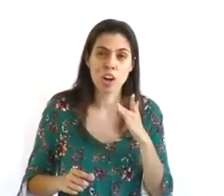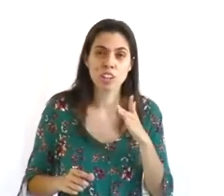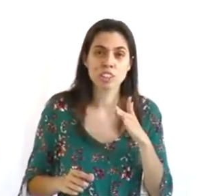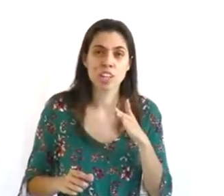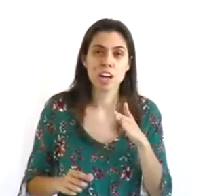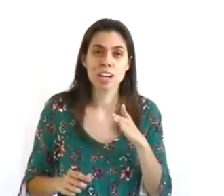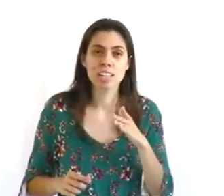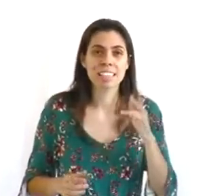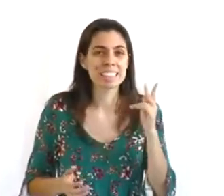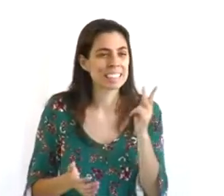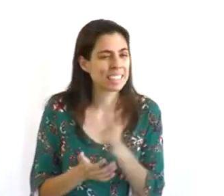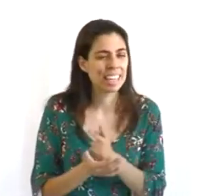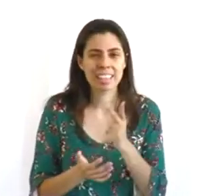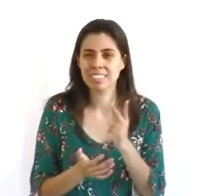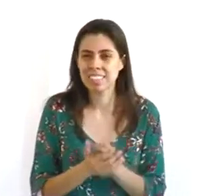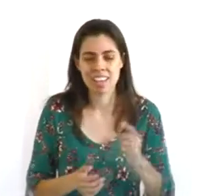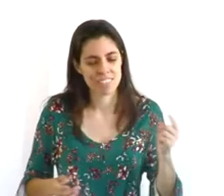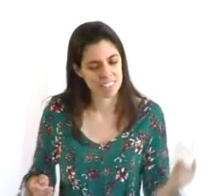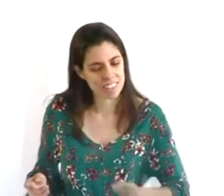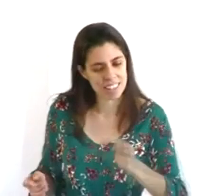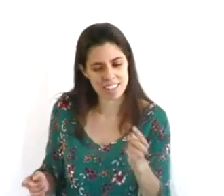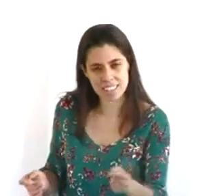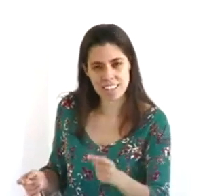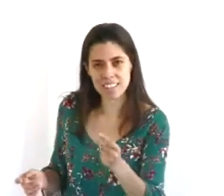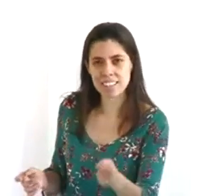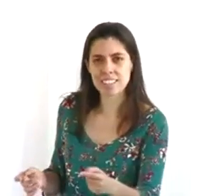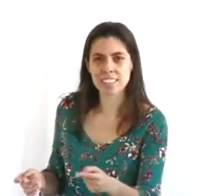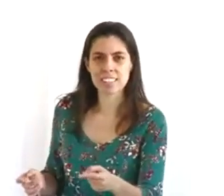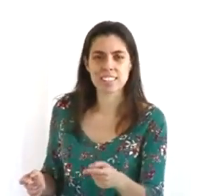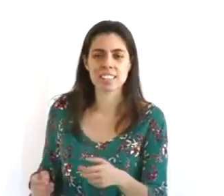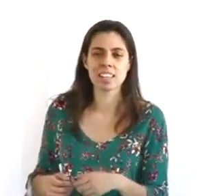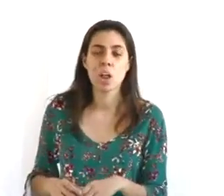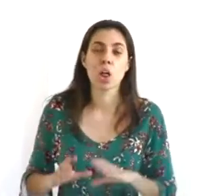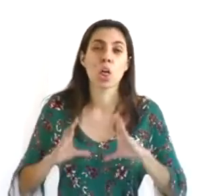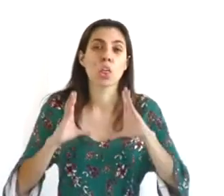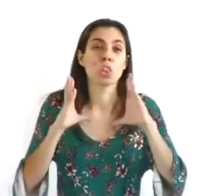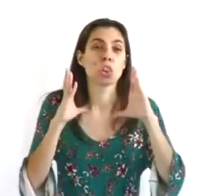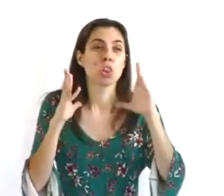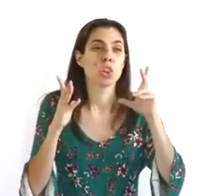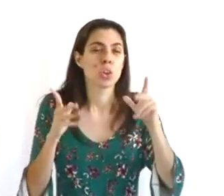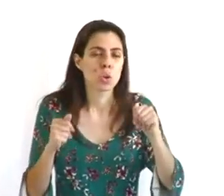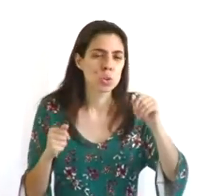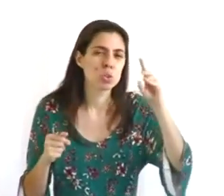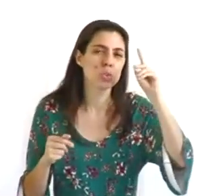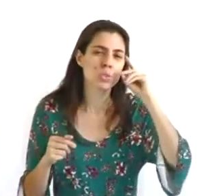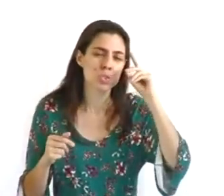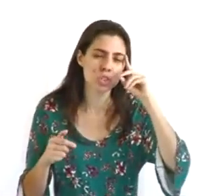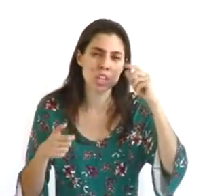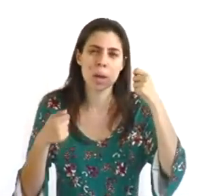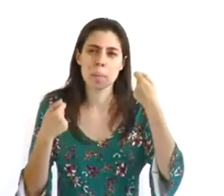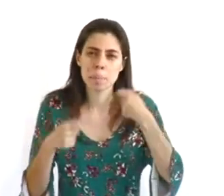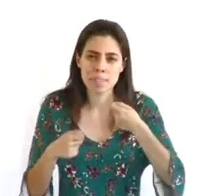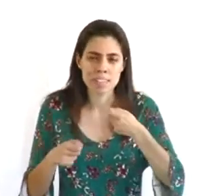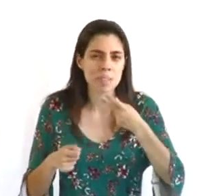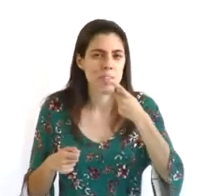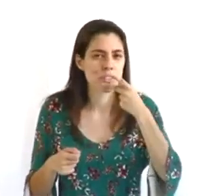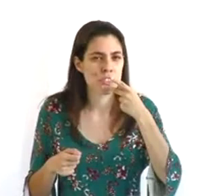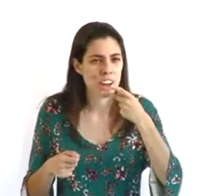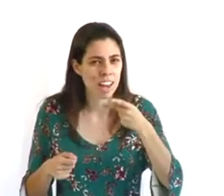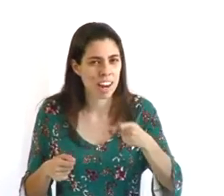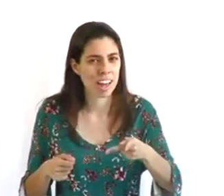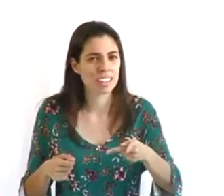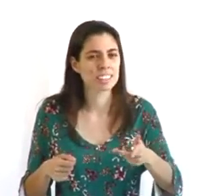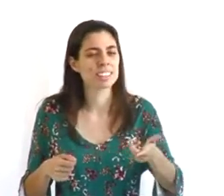dobrar para 52? Continua sendo pouco ainda. Você deveria todos os dias da sua vida dizer, talvez como a nossa querida irmã Amélia: